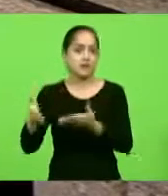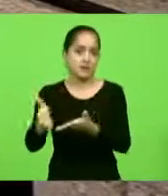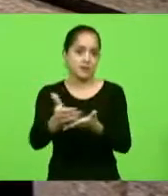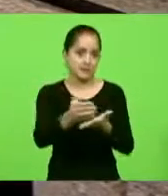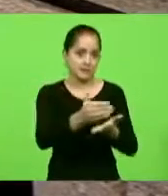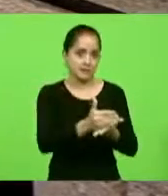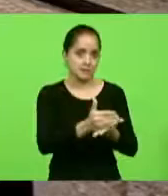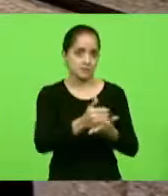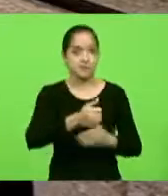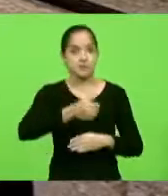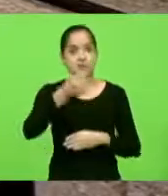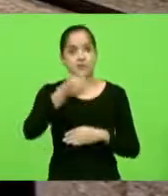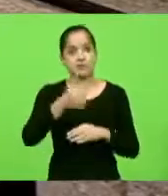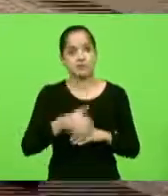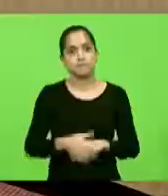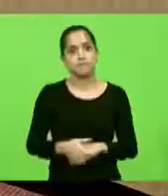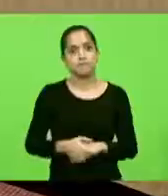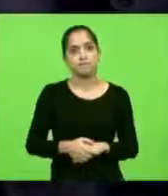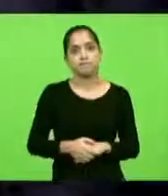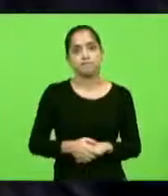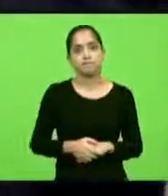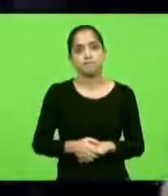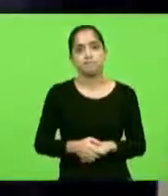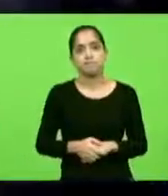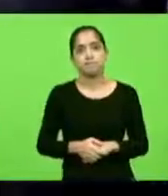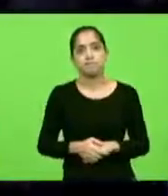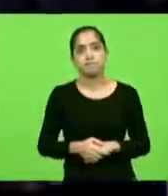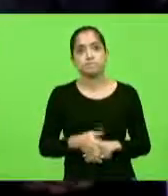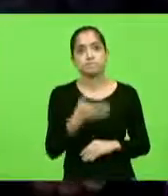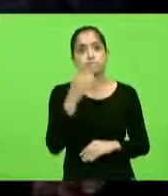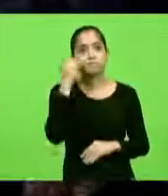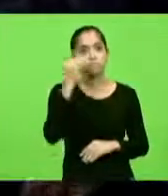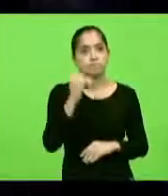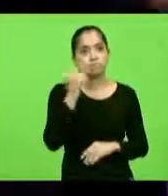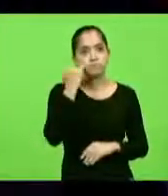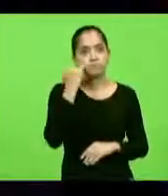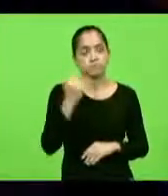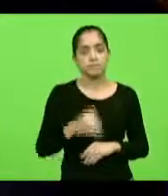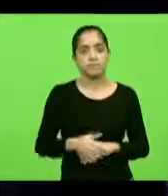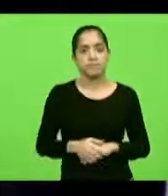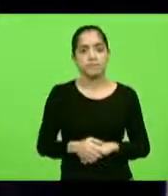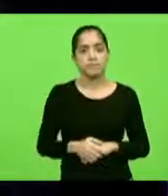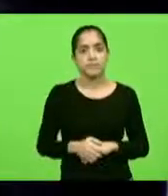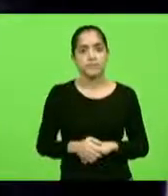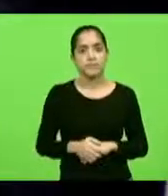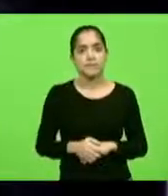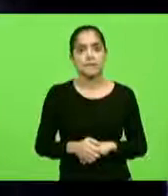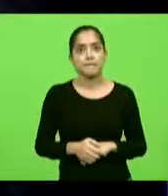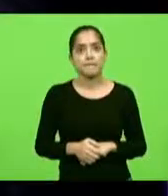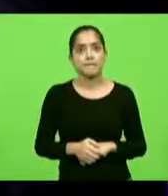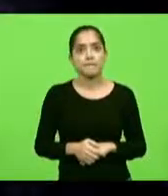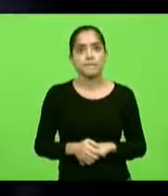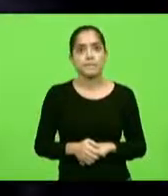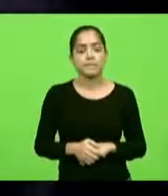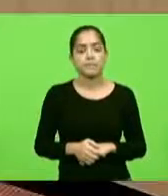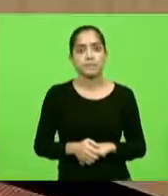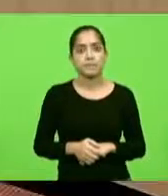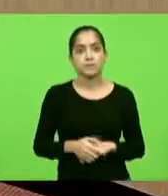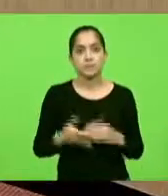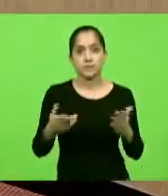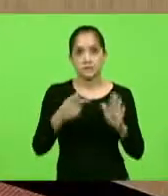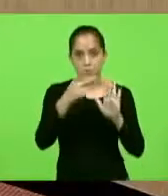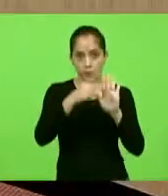federal. Muito obrigado, senhor presidente. A palavra o deputado Jessé Lopes, na sequência, deputado Rodrigo Minotto. Então, o